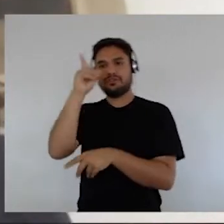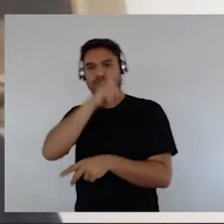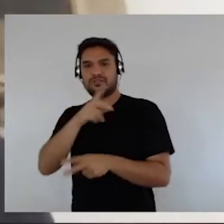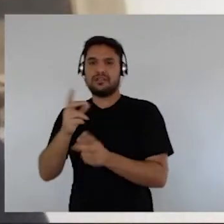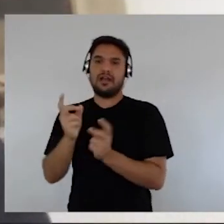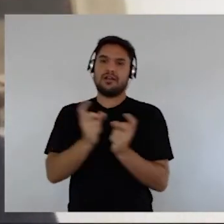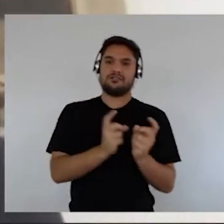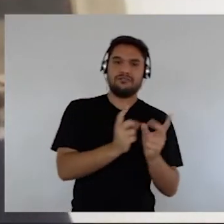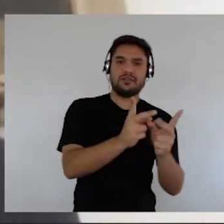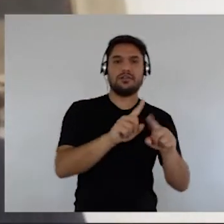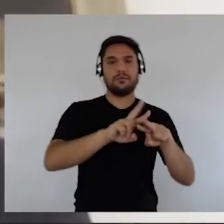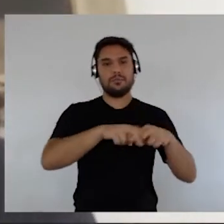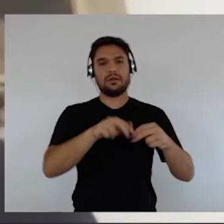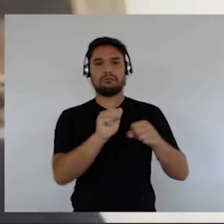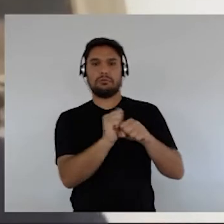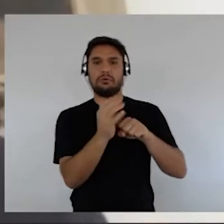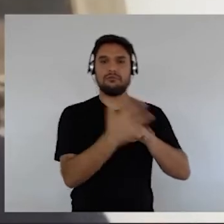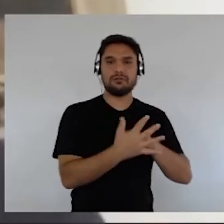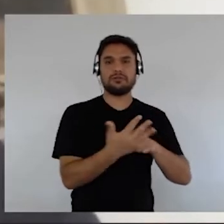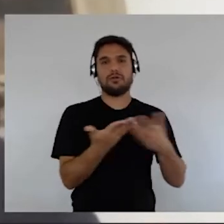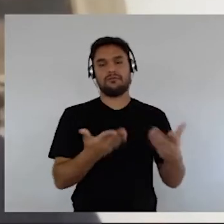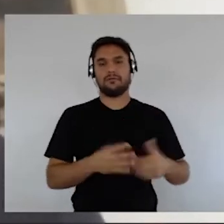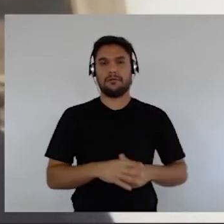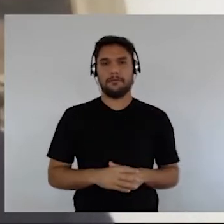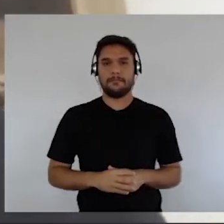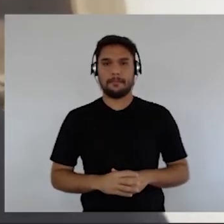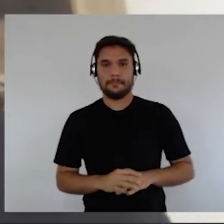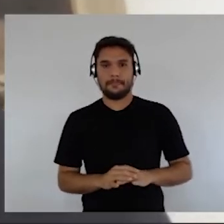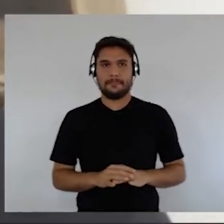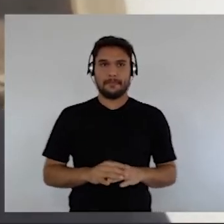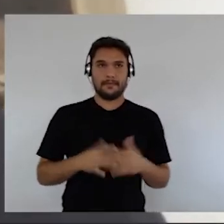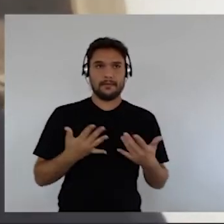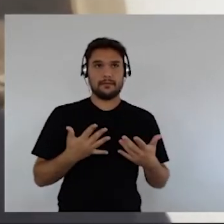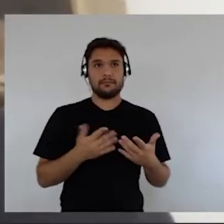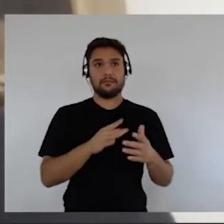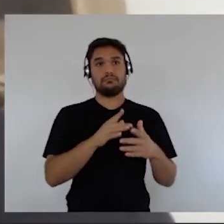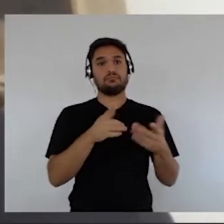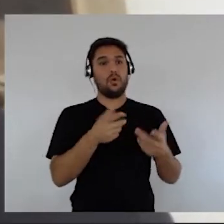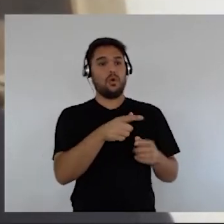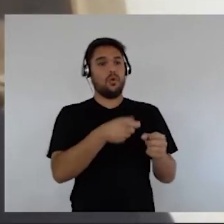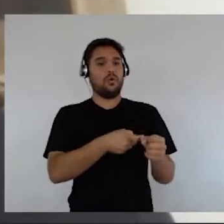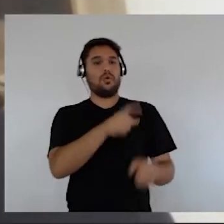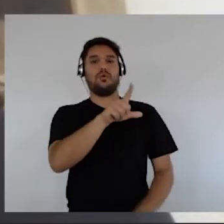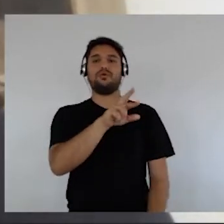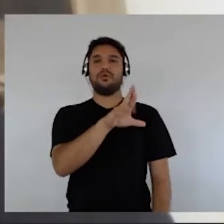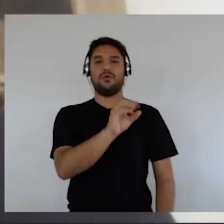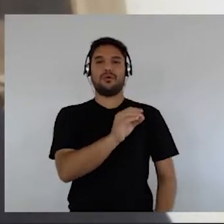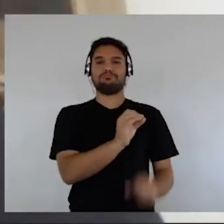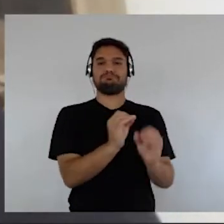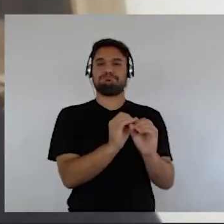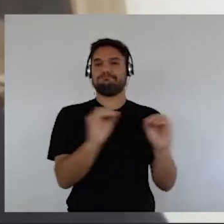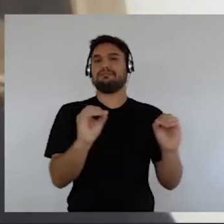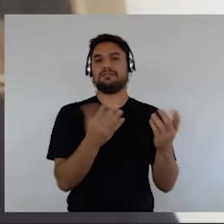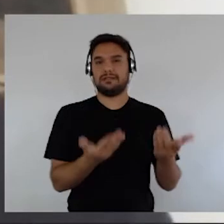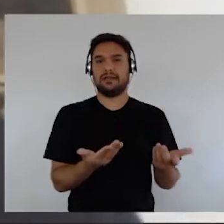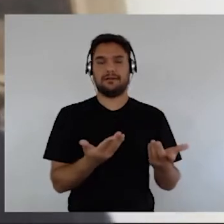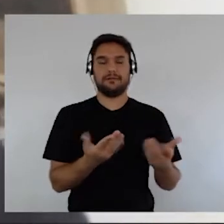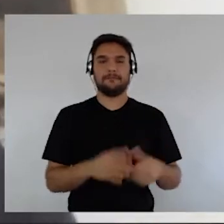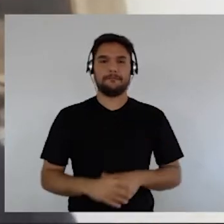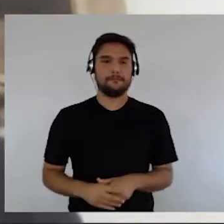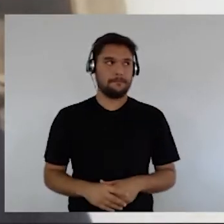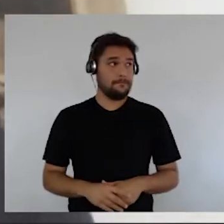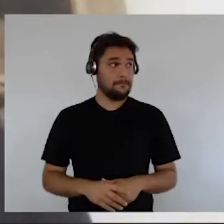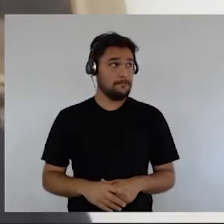comercialização, devido à pandemia do Covid-19, praticamente zerando a lucratividade da